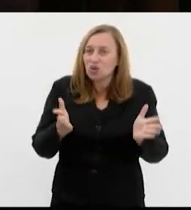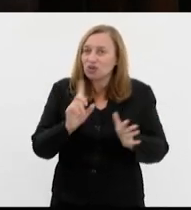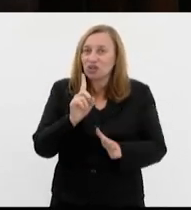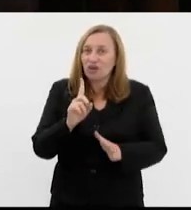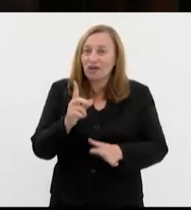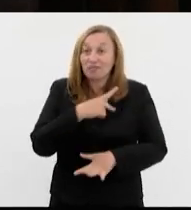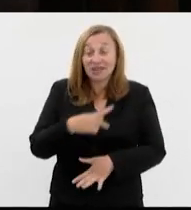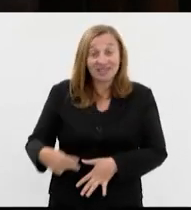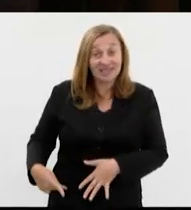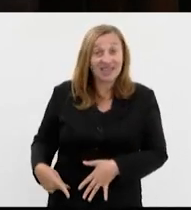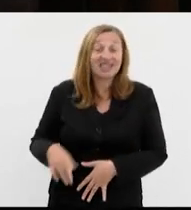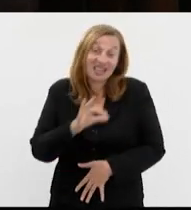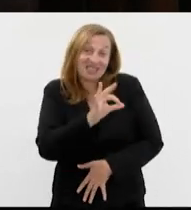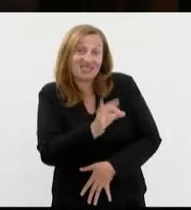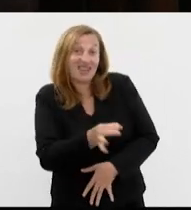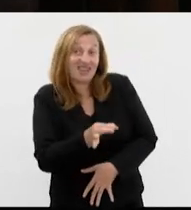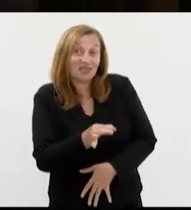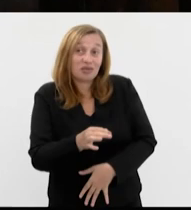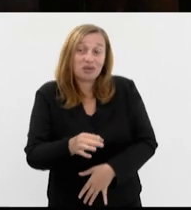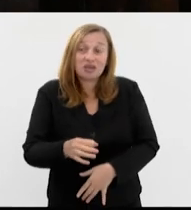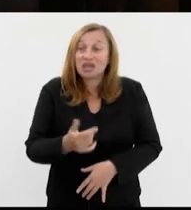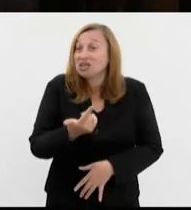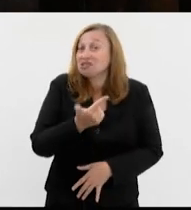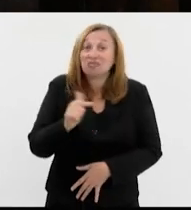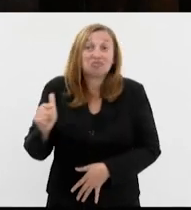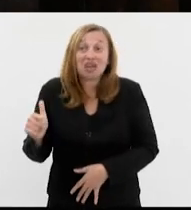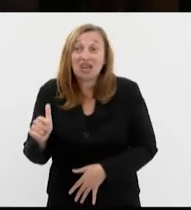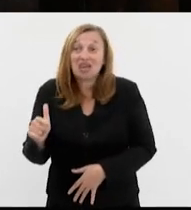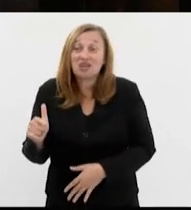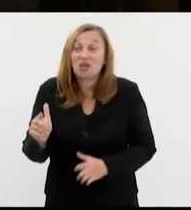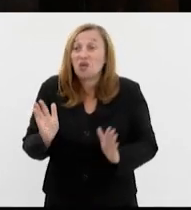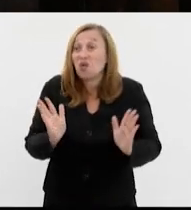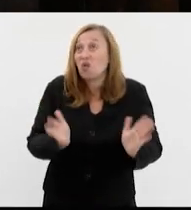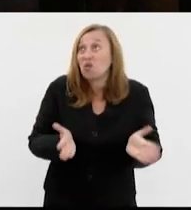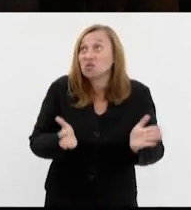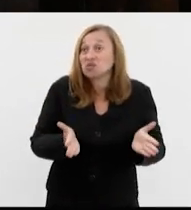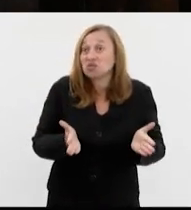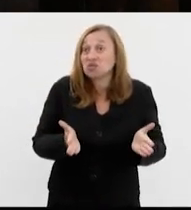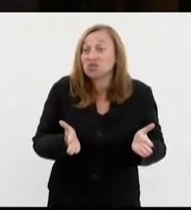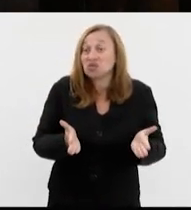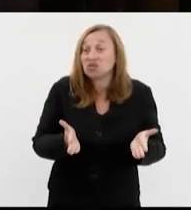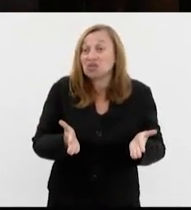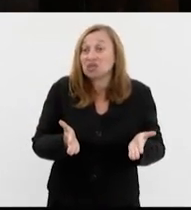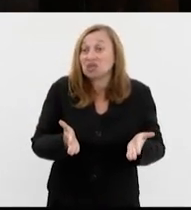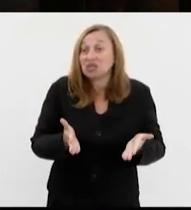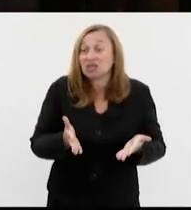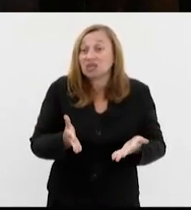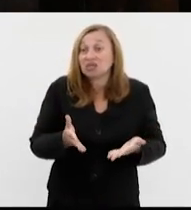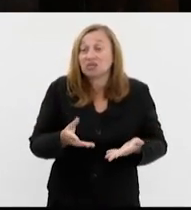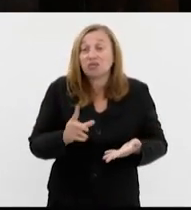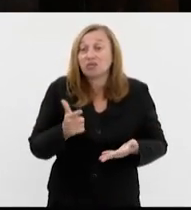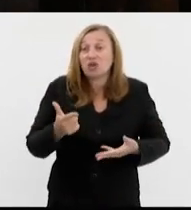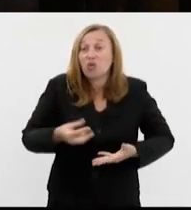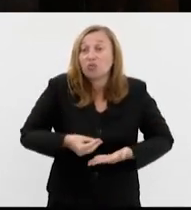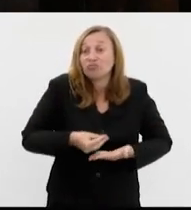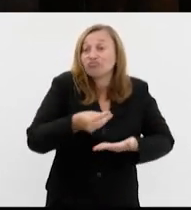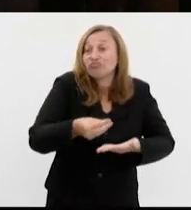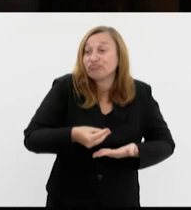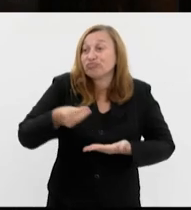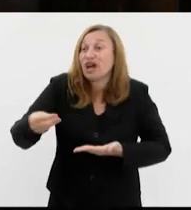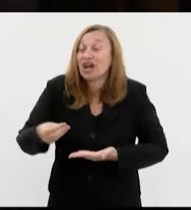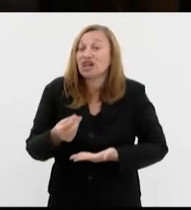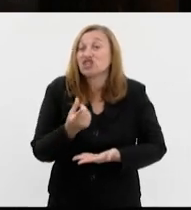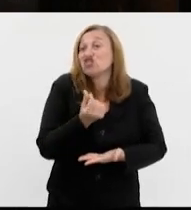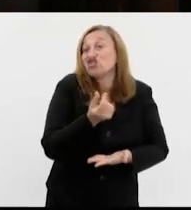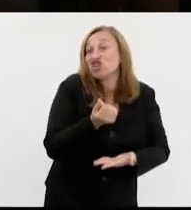Brasil, isso aí é fato, que não tem hoje como distribuir cargos, assim como o atual presidente